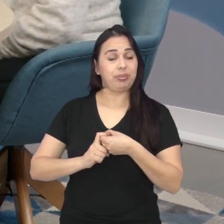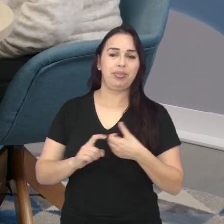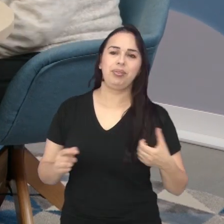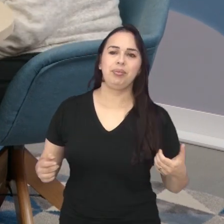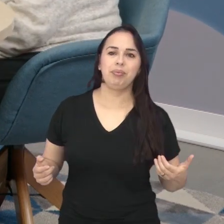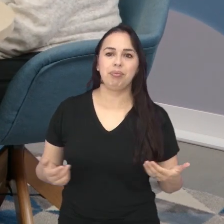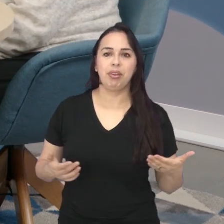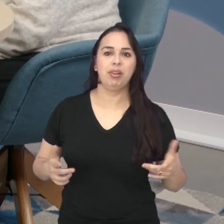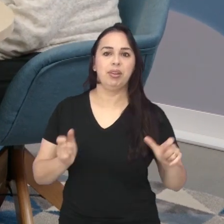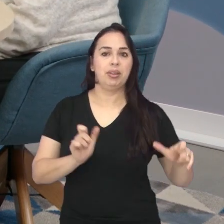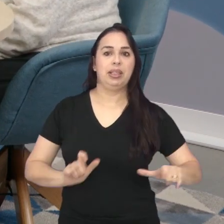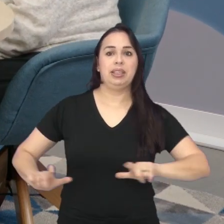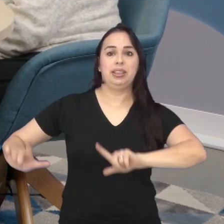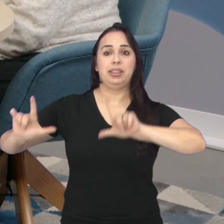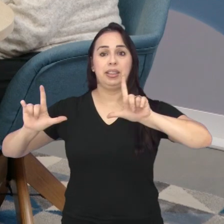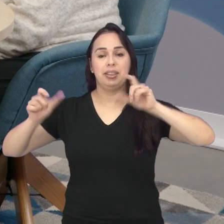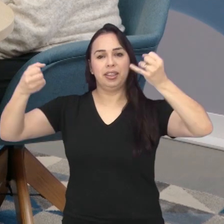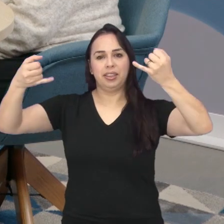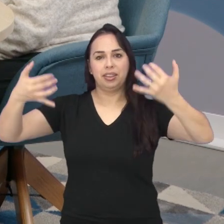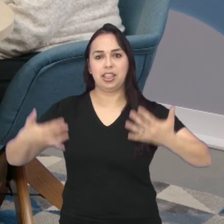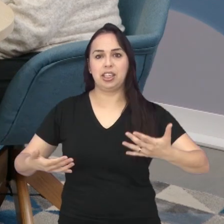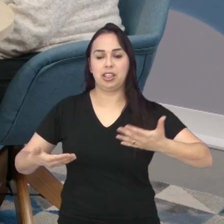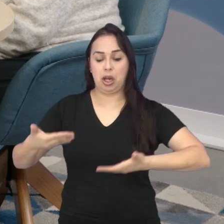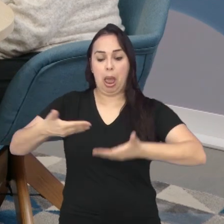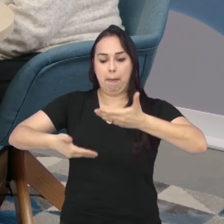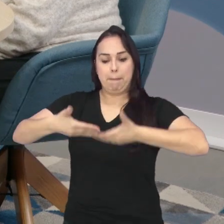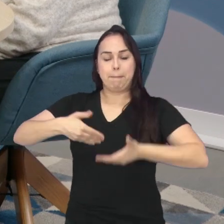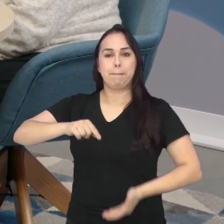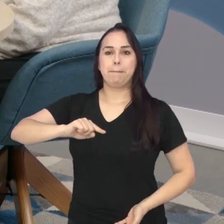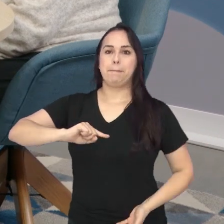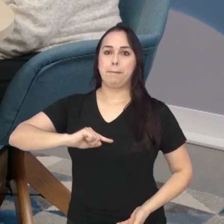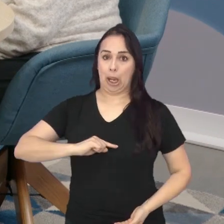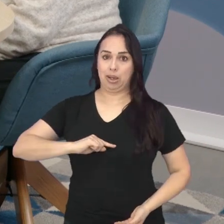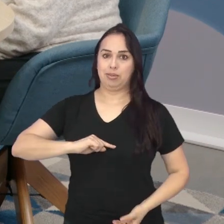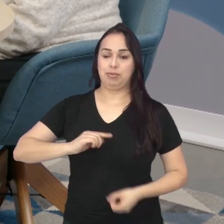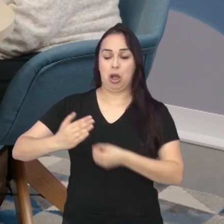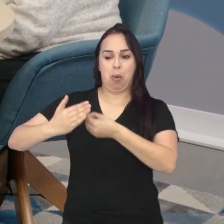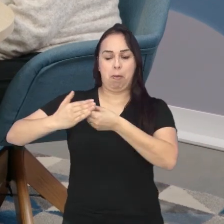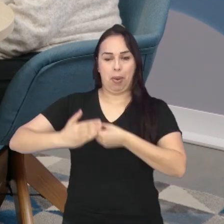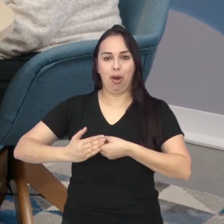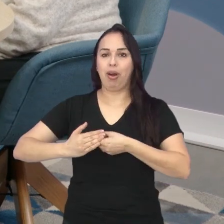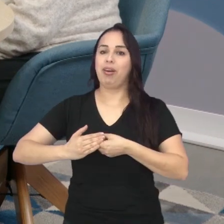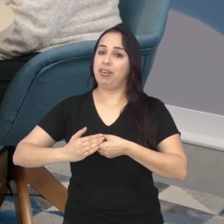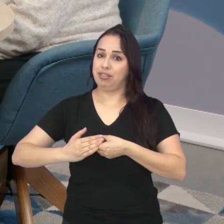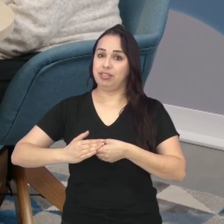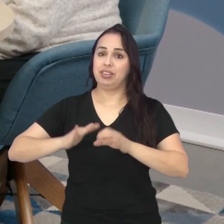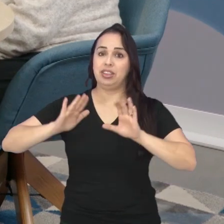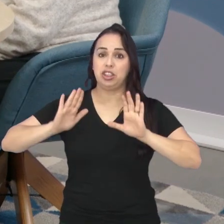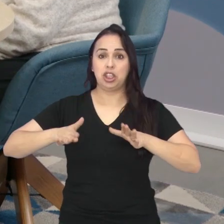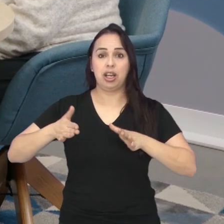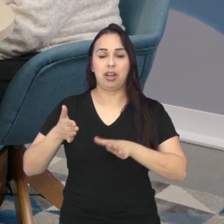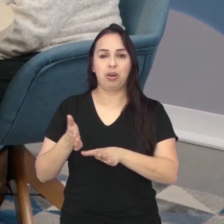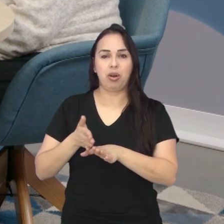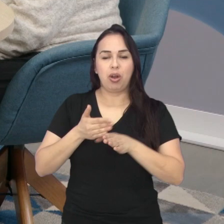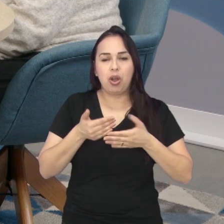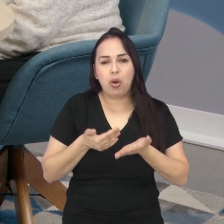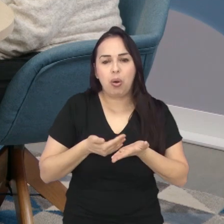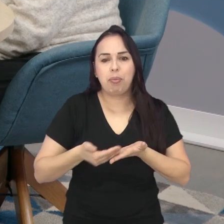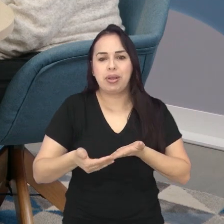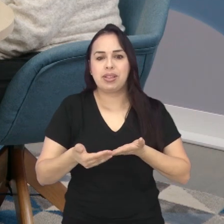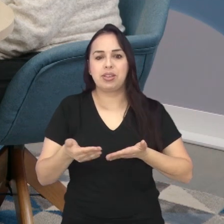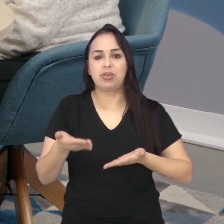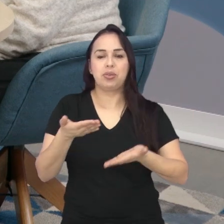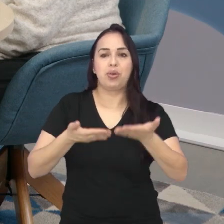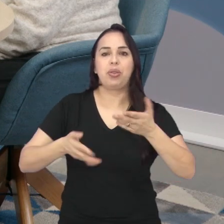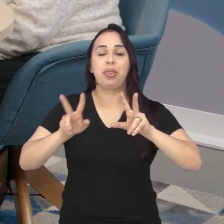volta com Diálogos da Cidade. No programa de hoje estamos falando sobre relacionamentos abusivos. Como eu já fiz uma introdução no começo, quando a